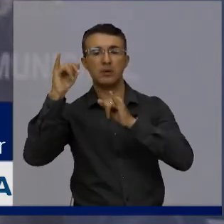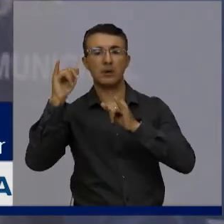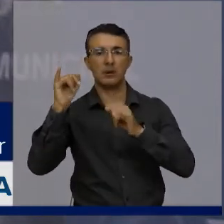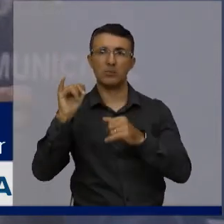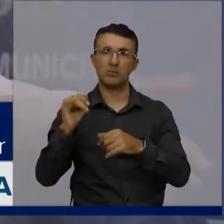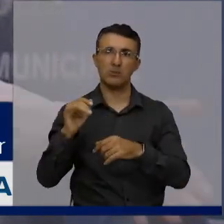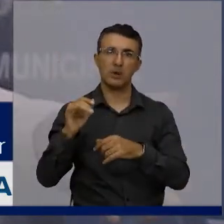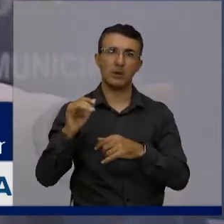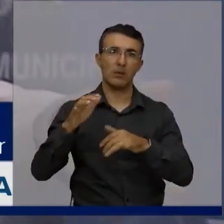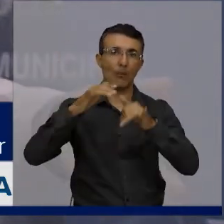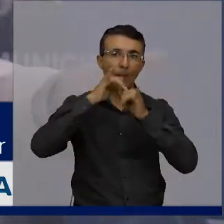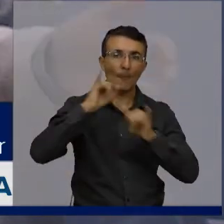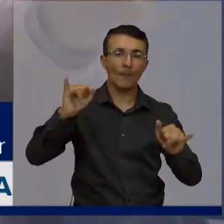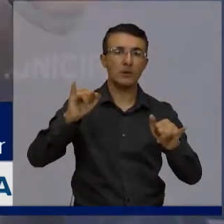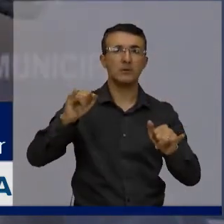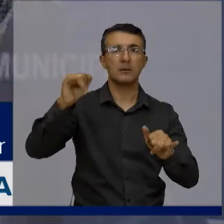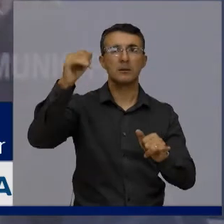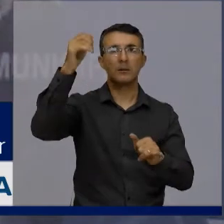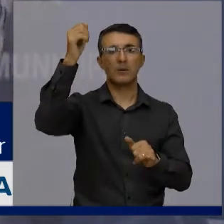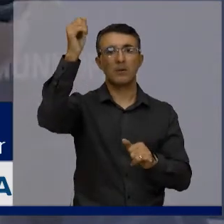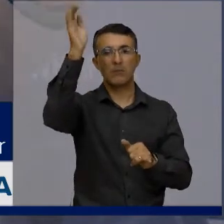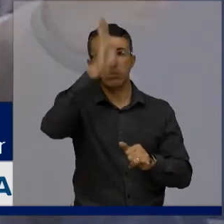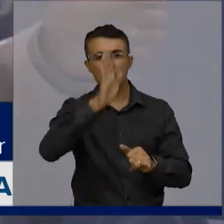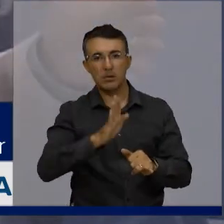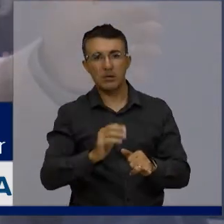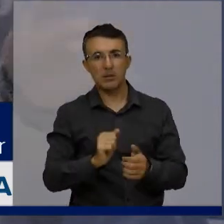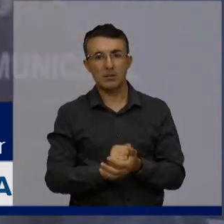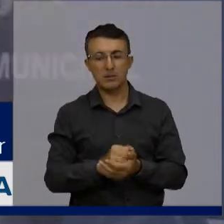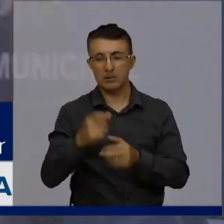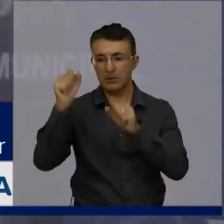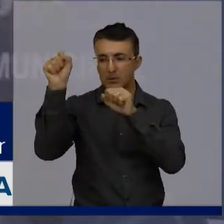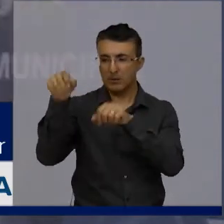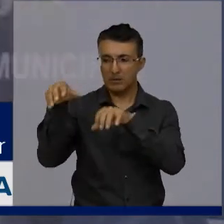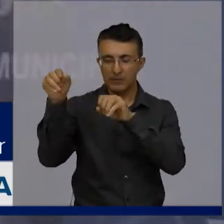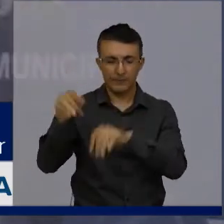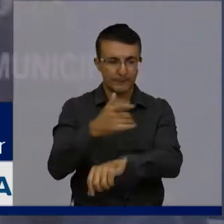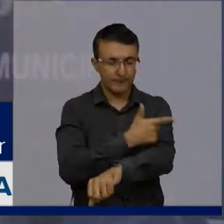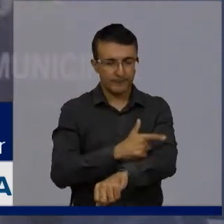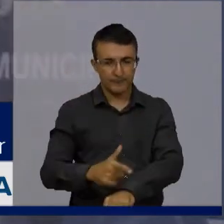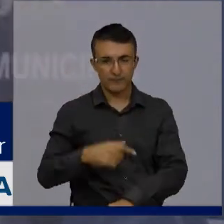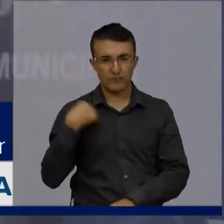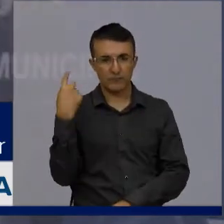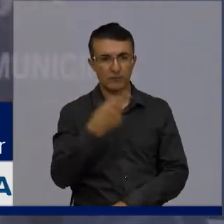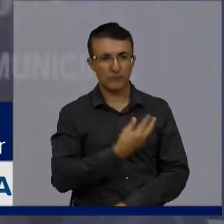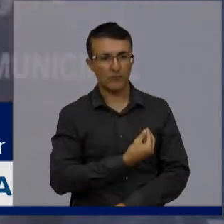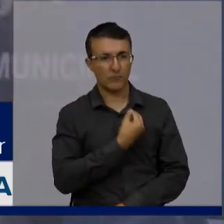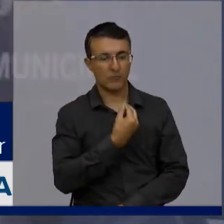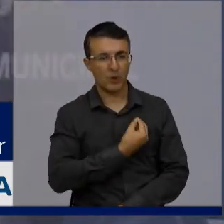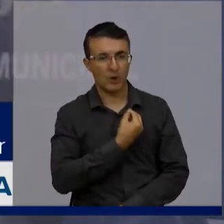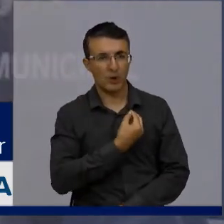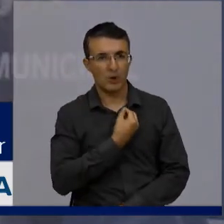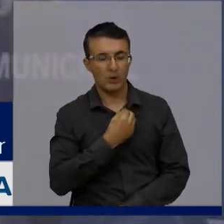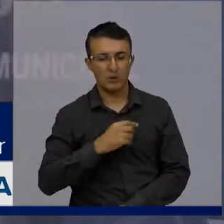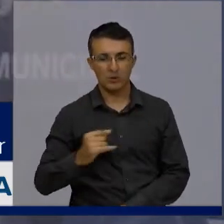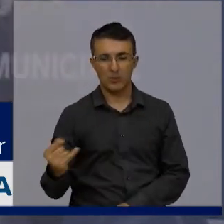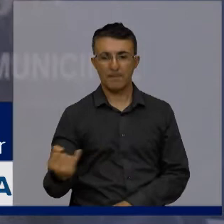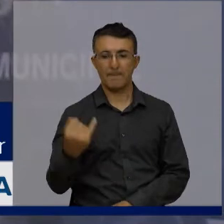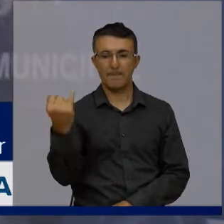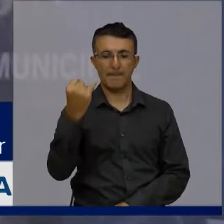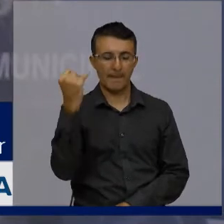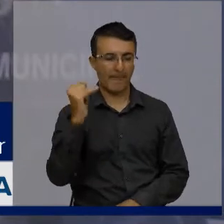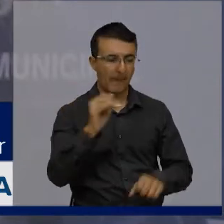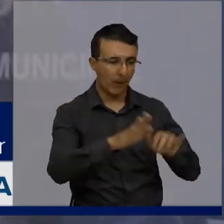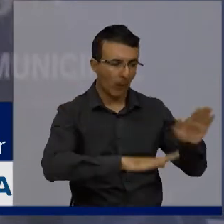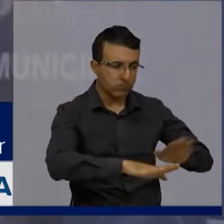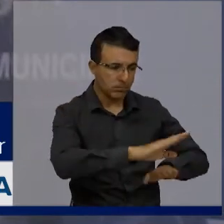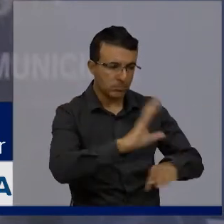nossa parte, educando nossos filhos, passando para as pessoas que nos acompanham a importância da preservação, né,